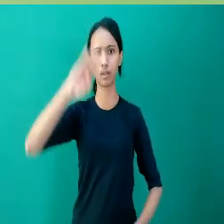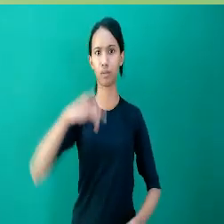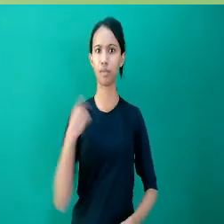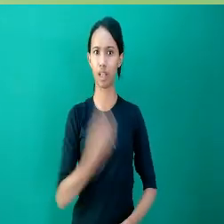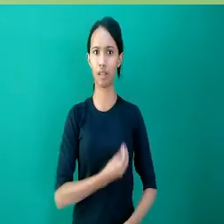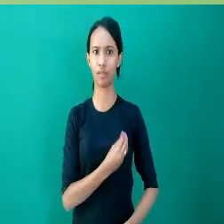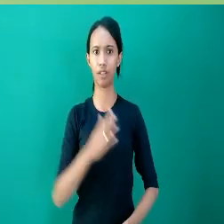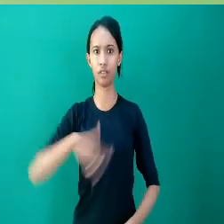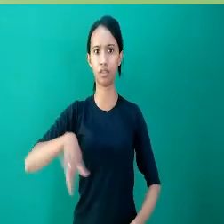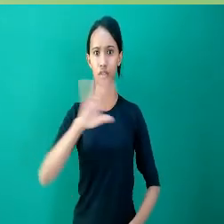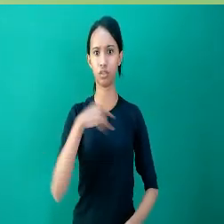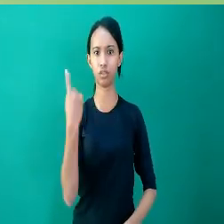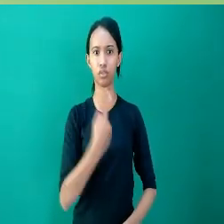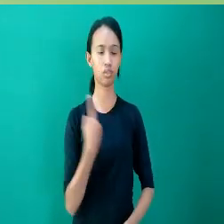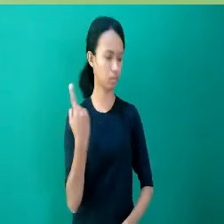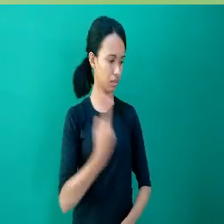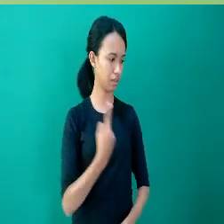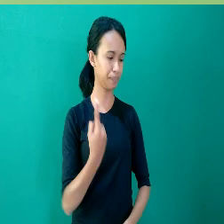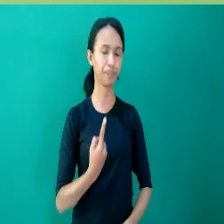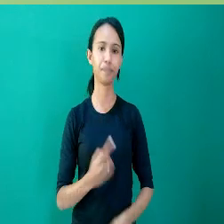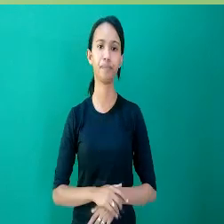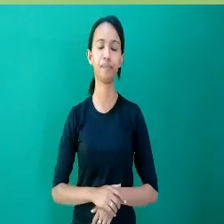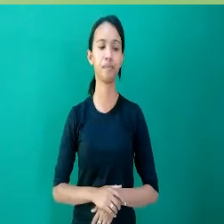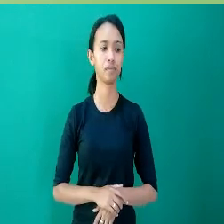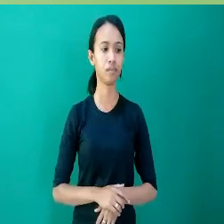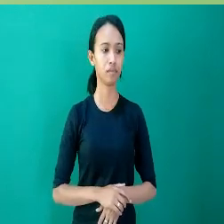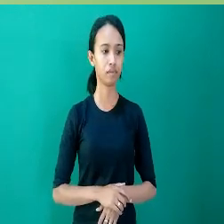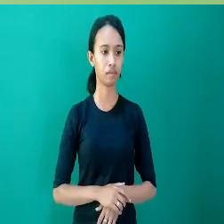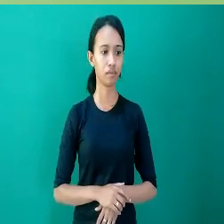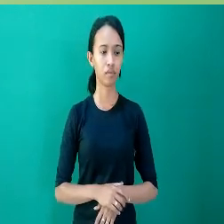de todos nós. Engraçado aqui, ó, o